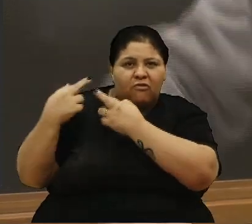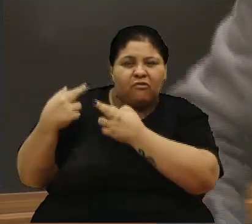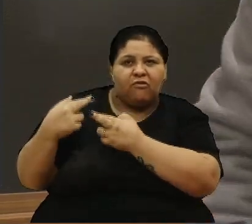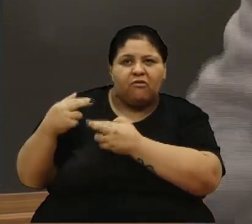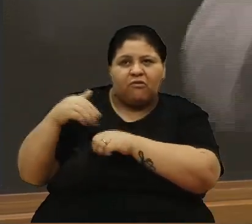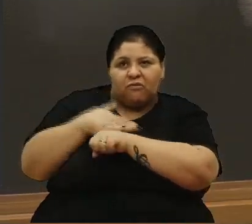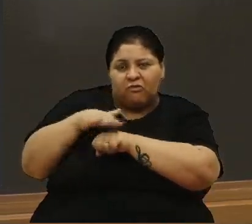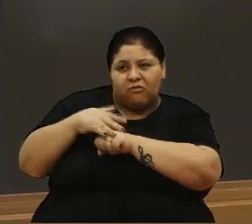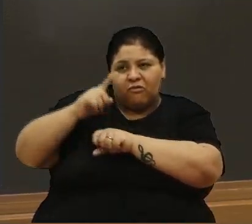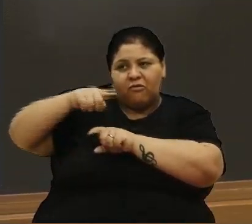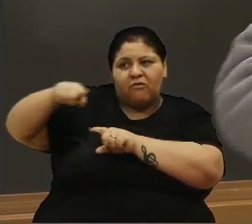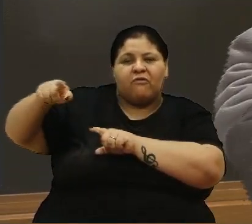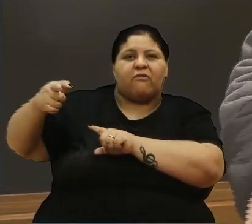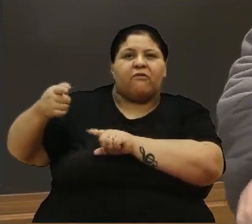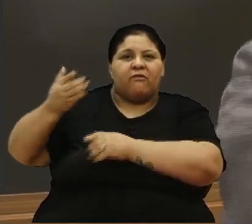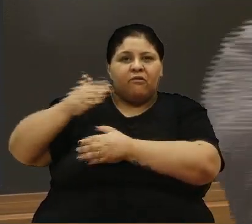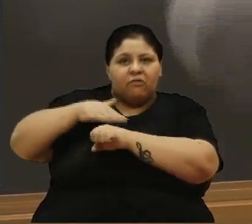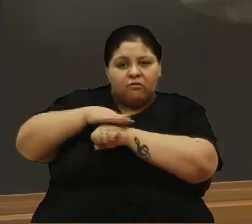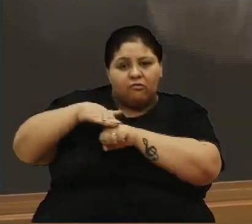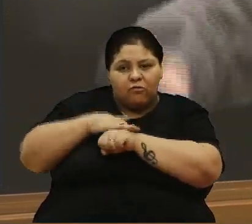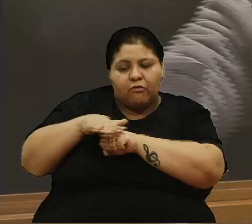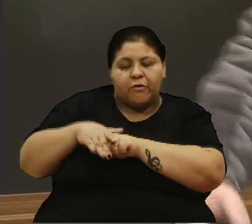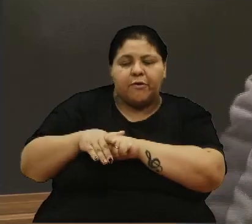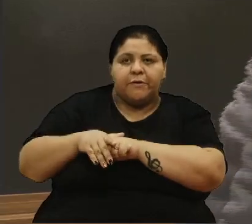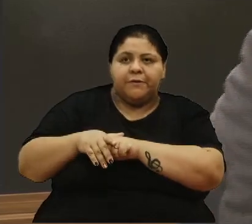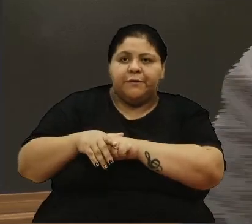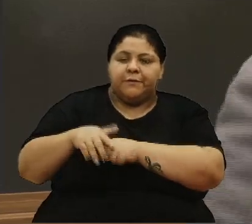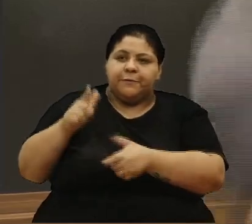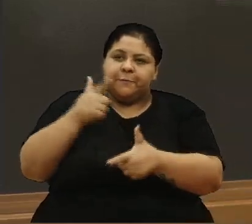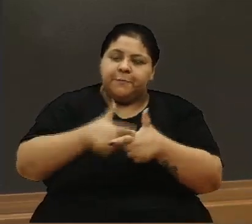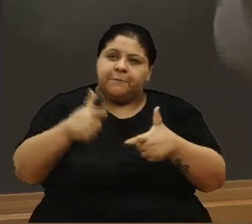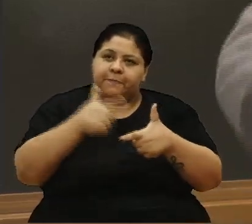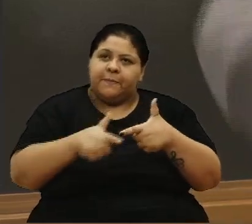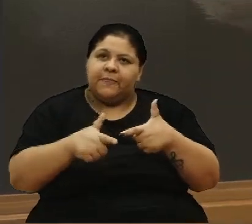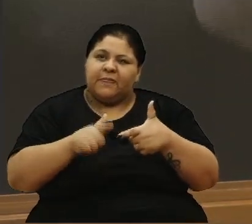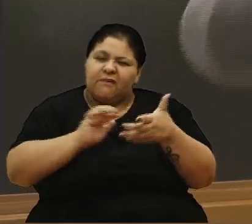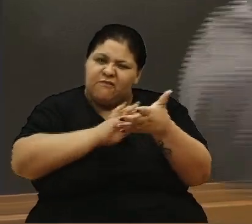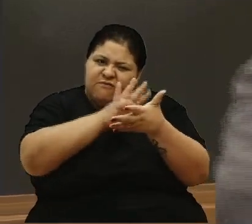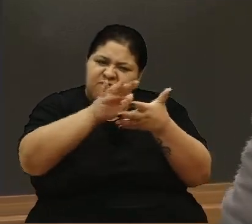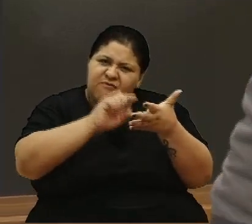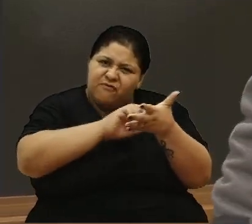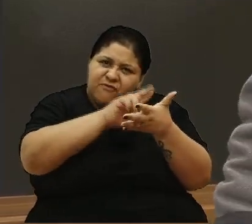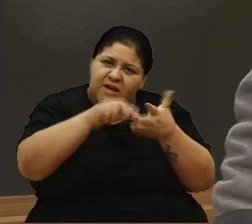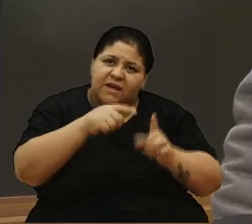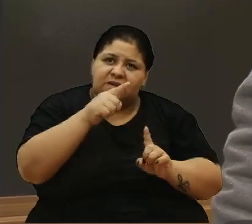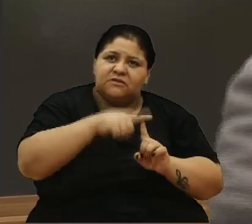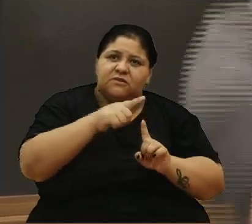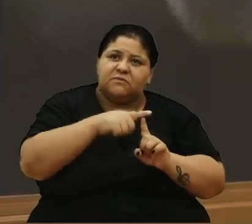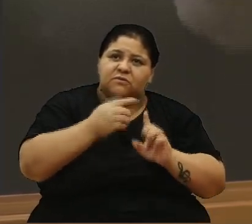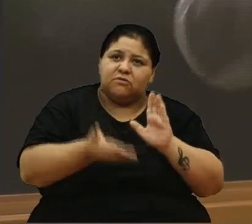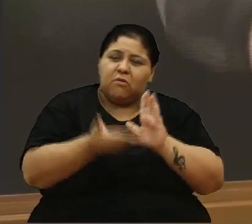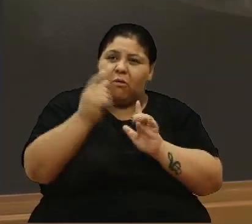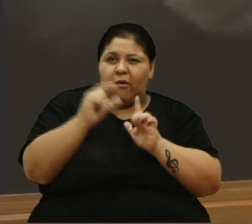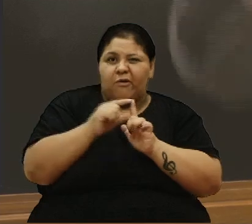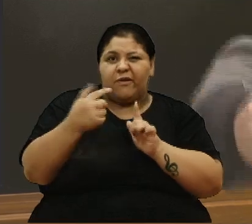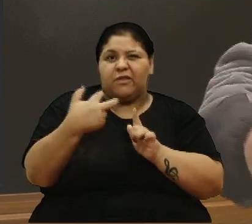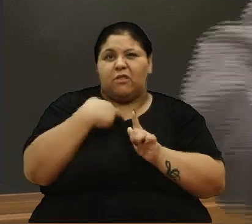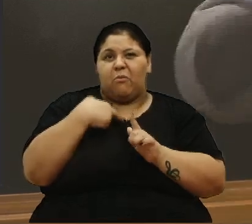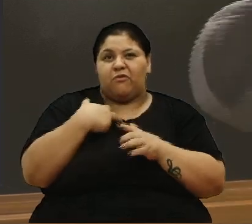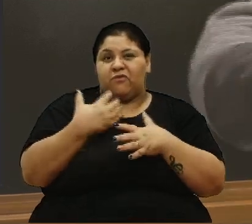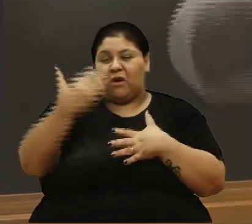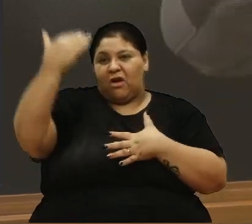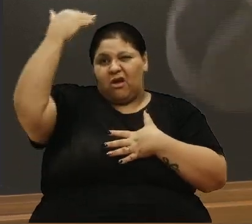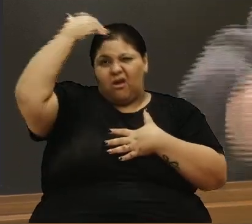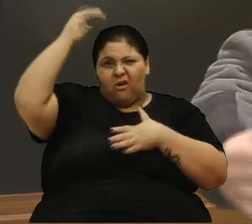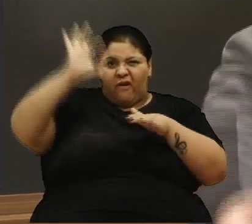conversar sobre a inflação, vamos conversar sobre a crise do ovo, vamos conversar sobre as crises da commodities, vamos conversar sobre o aumento do dólar. Mas eu não posso aguentar